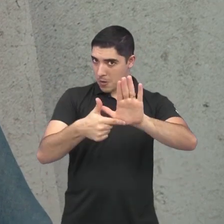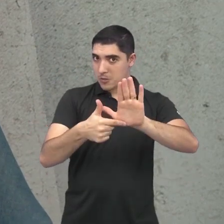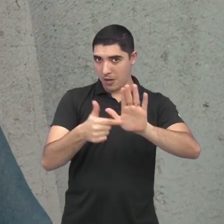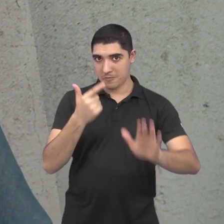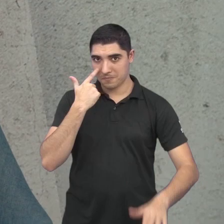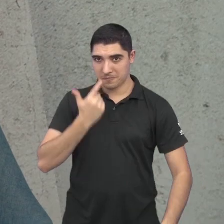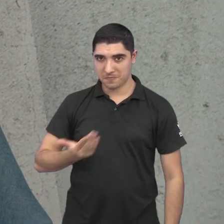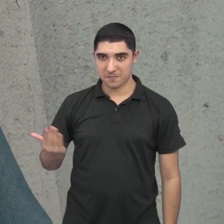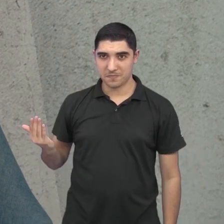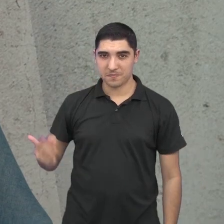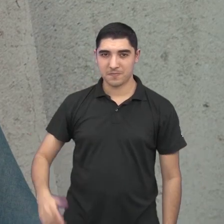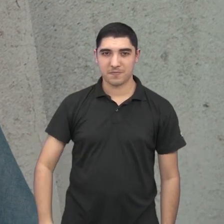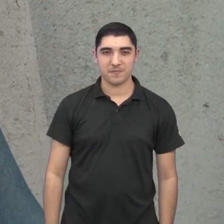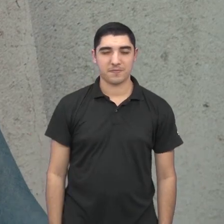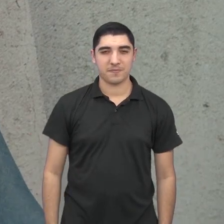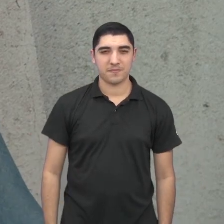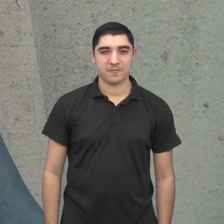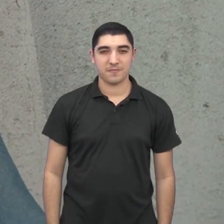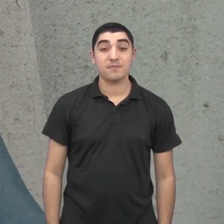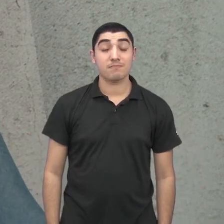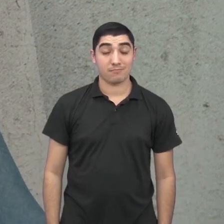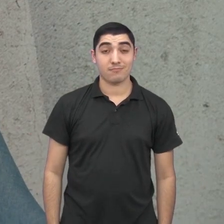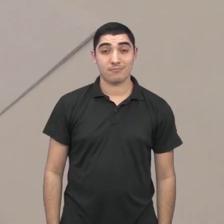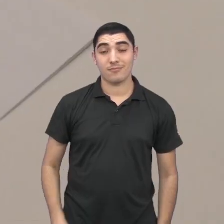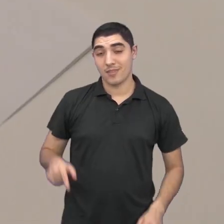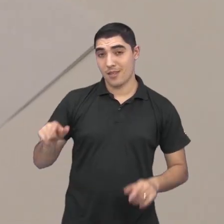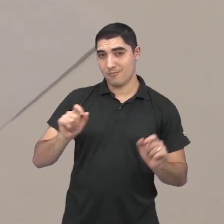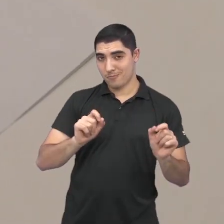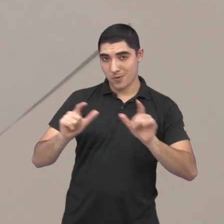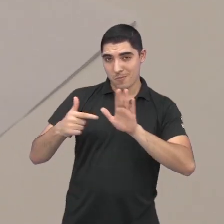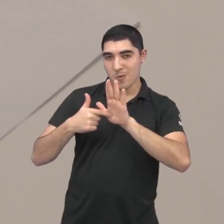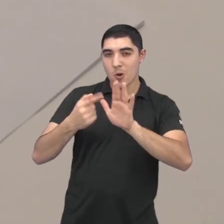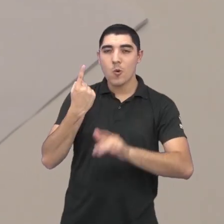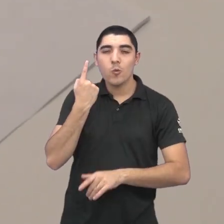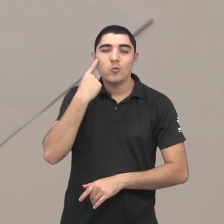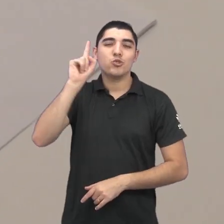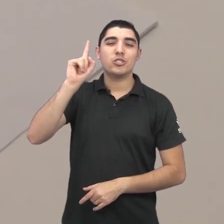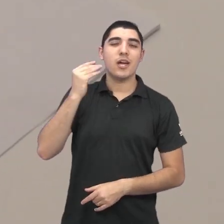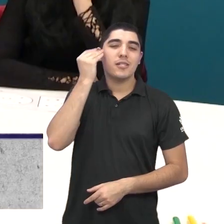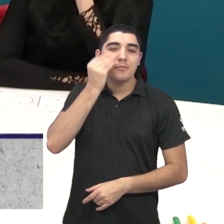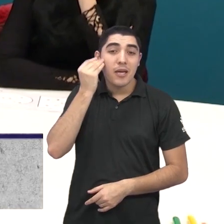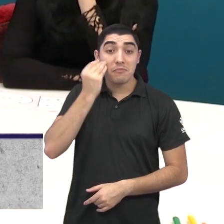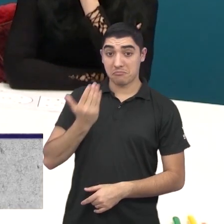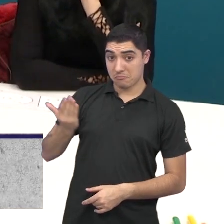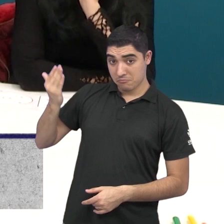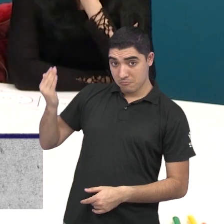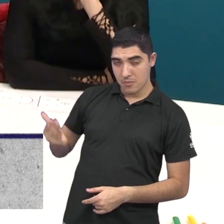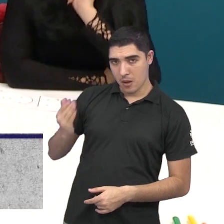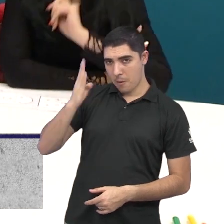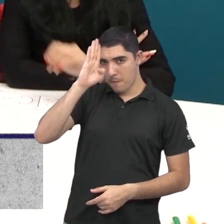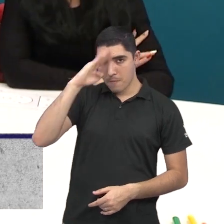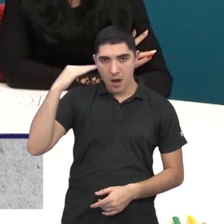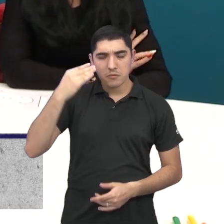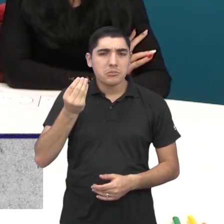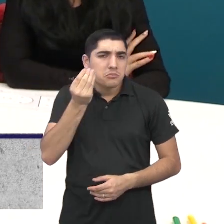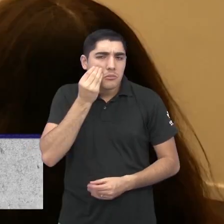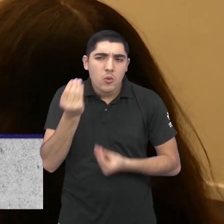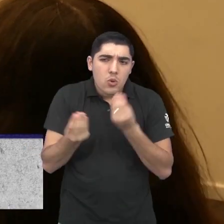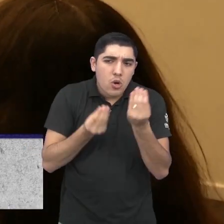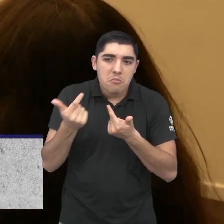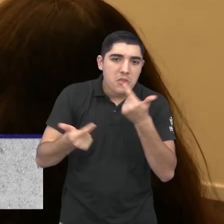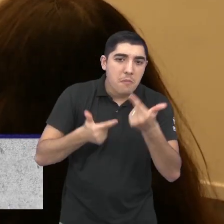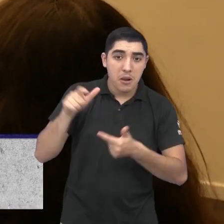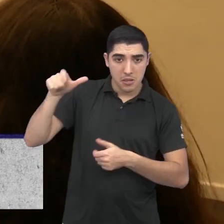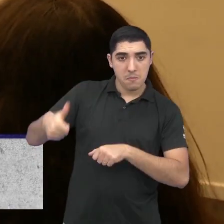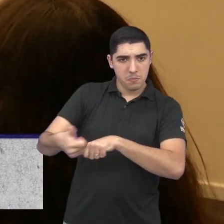ascensão. E você ainda vai ver aqui no programa. No quadro Job do Dia, o repórter Marvin Pinho acompanhou a rotina